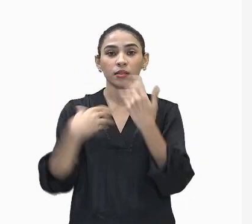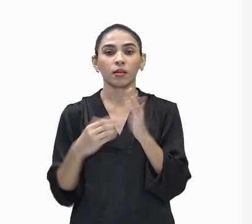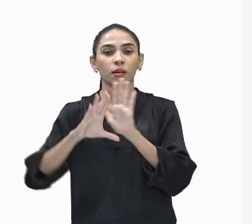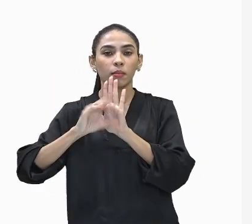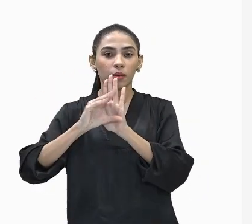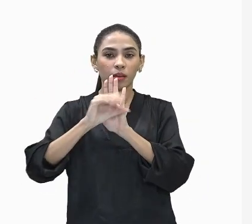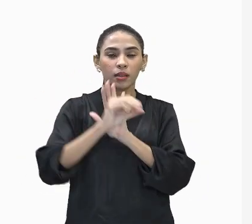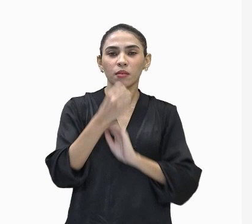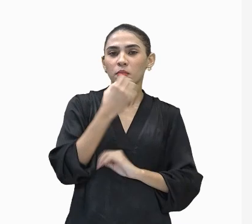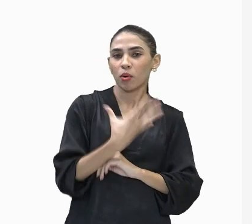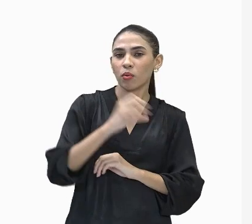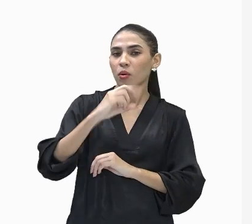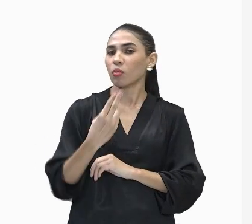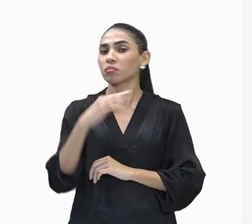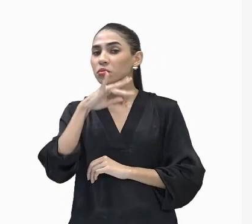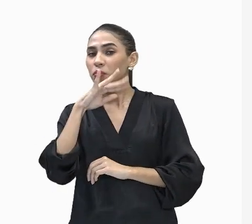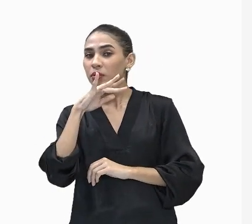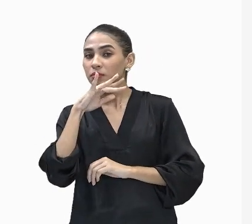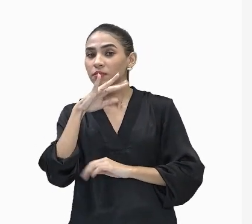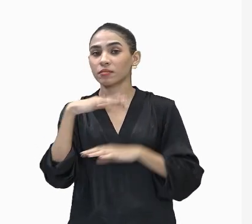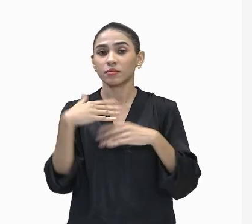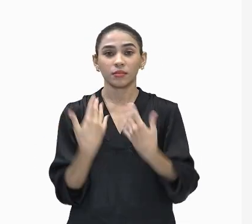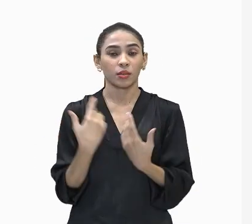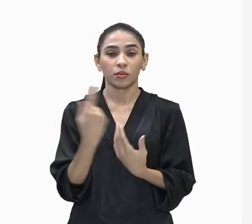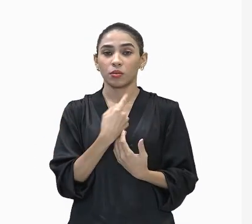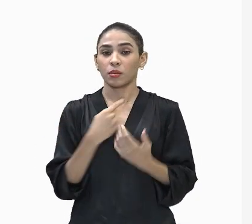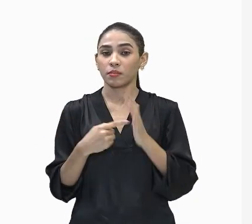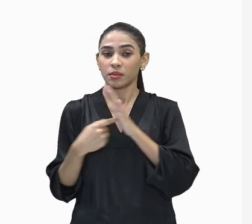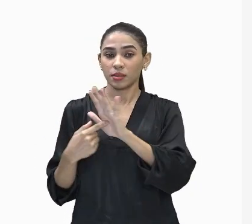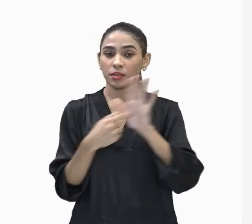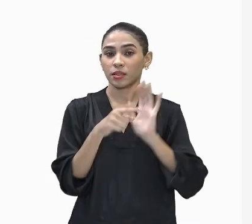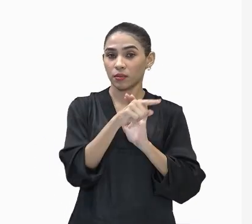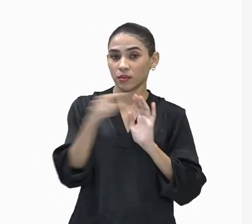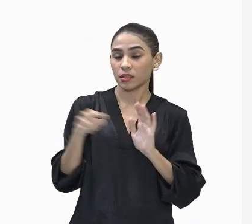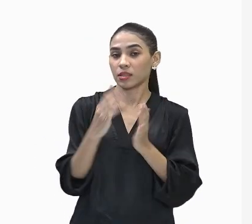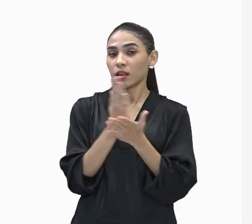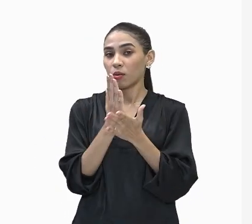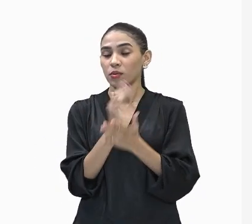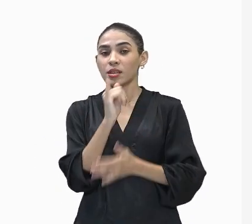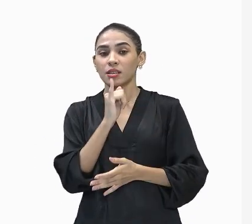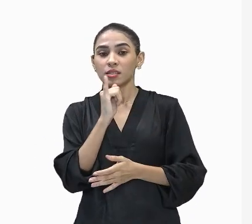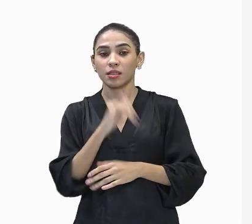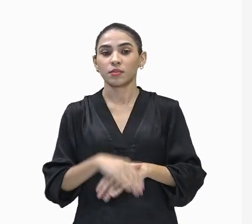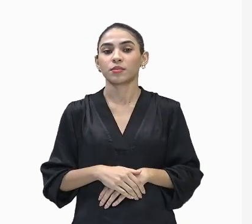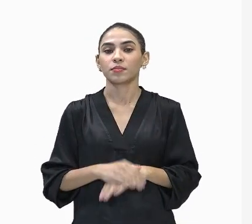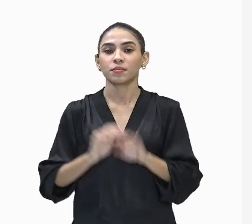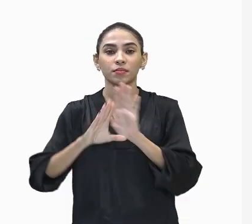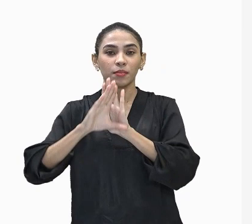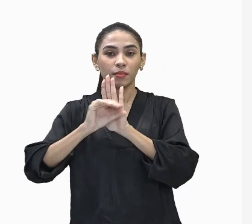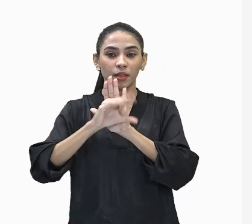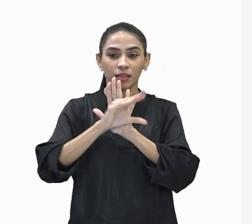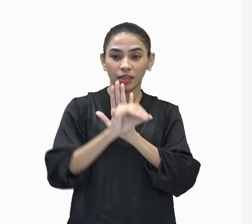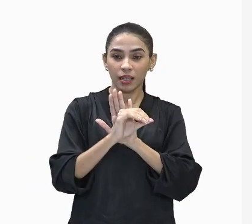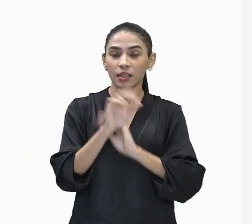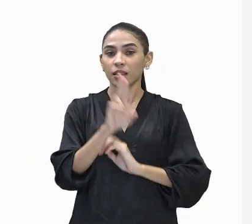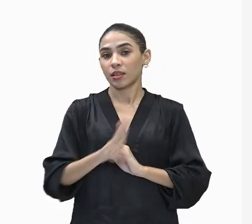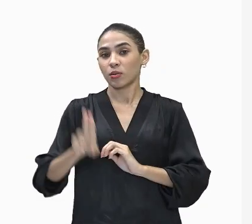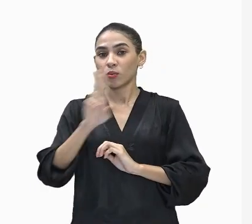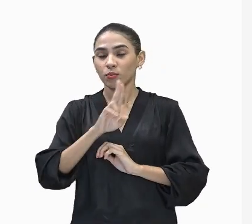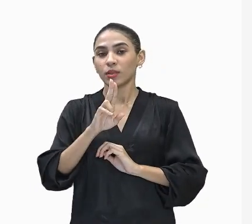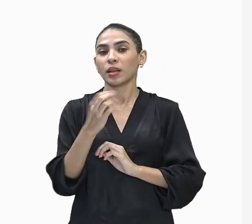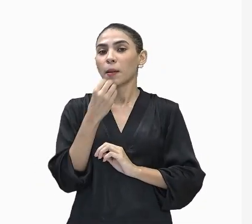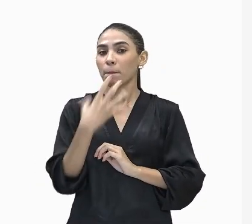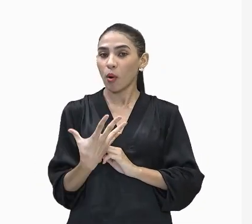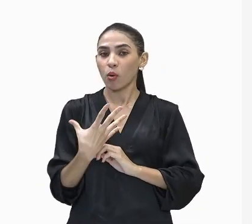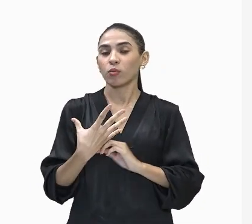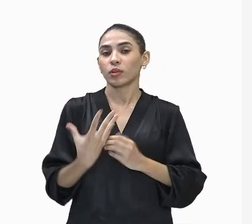são boas ou são ruins e aí a gente trouxe para vocês alguns exemplos das bactérias que são úteis ao Homem